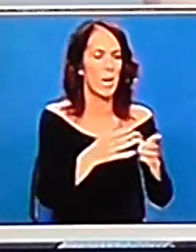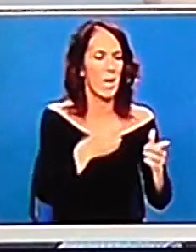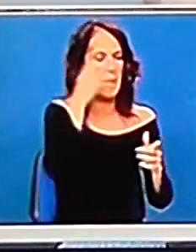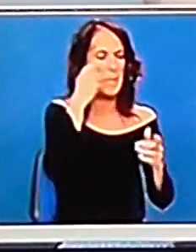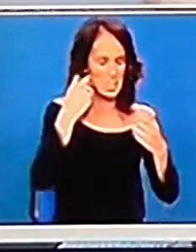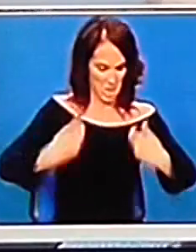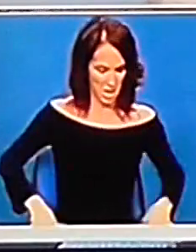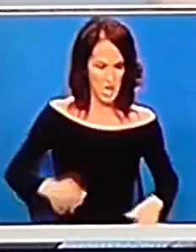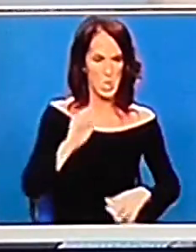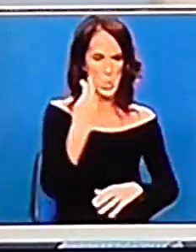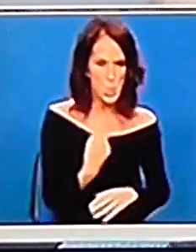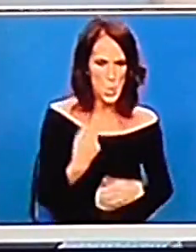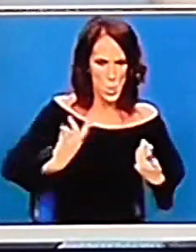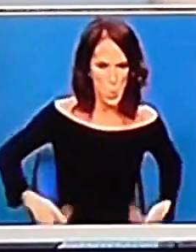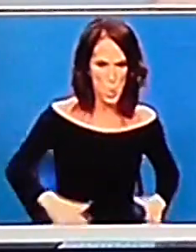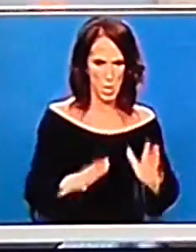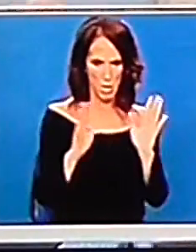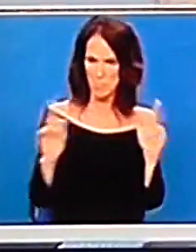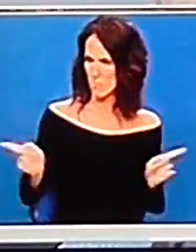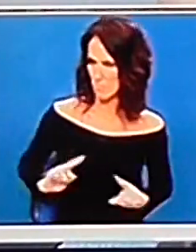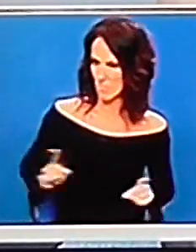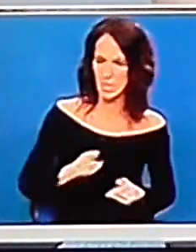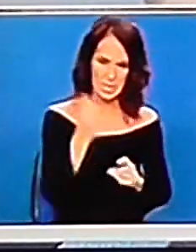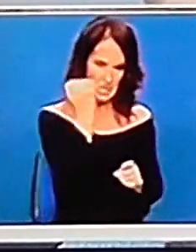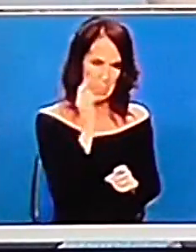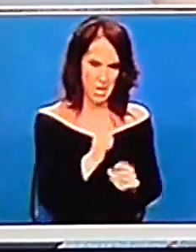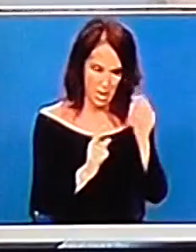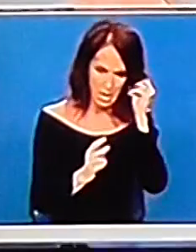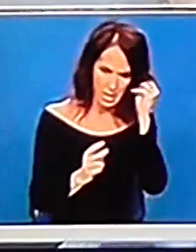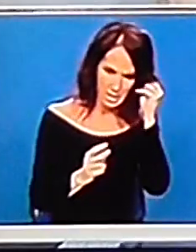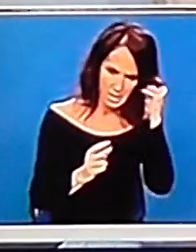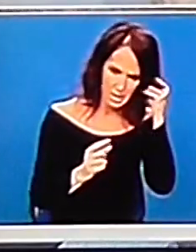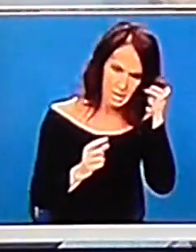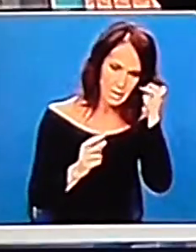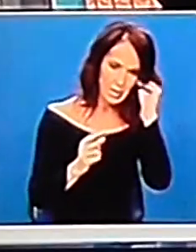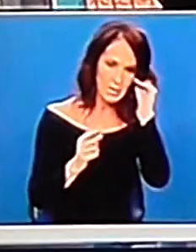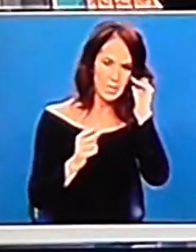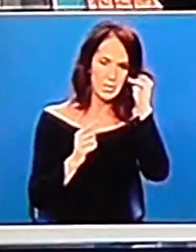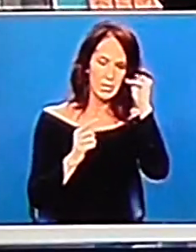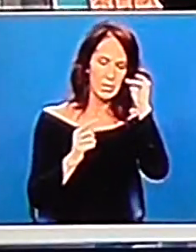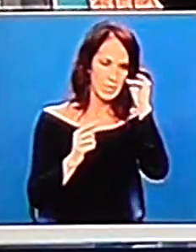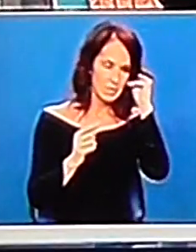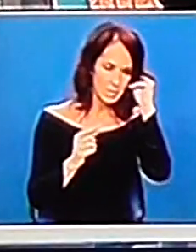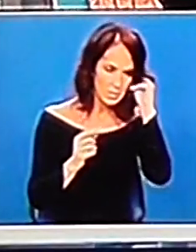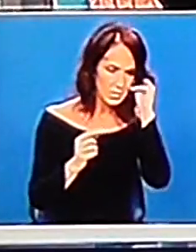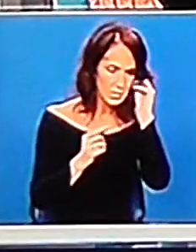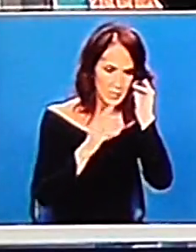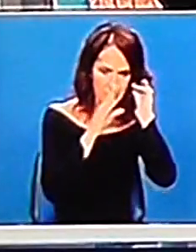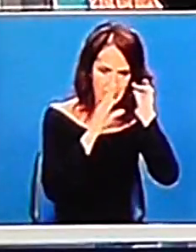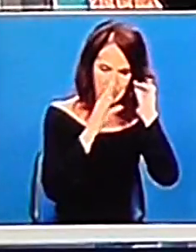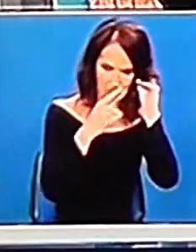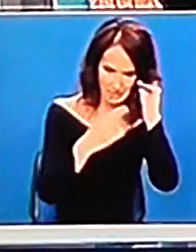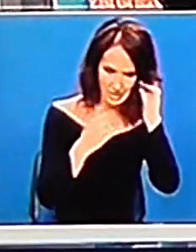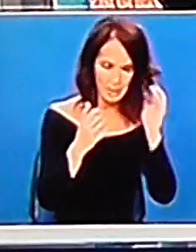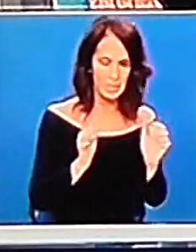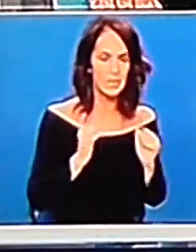do próprio mecânico e estamos aqui foram eventualmente um crime de ofensa à integridade física simples punida com uma pena até três anos de prisão se isso se houver